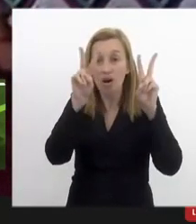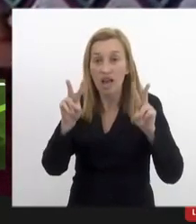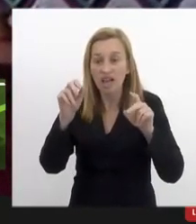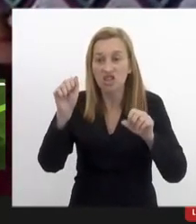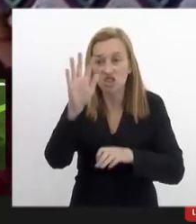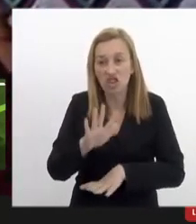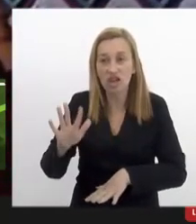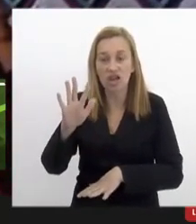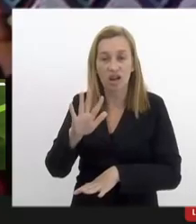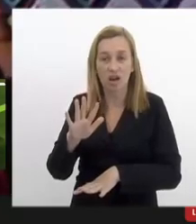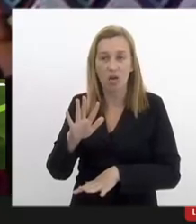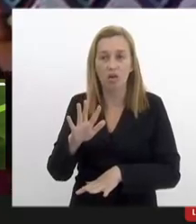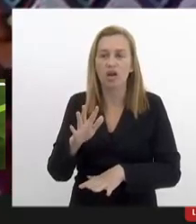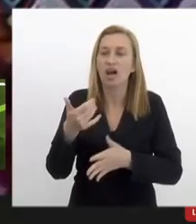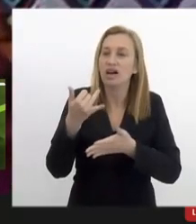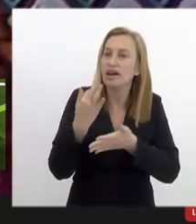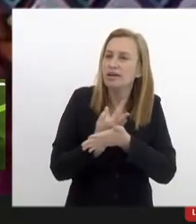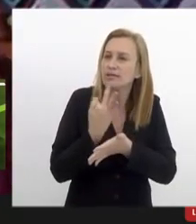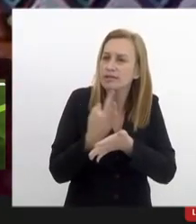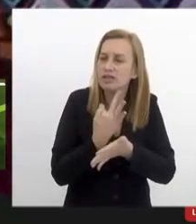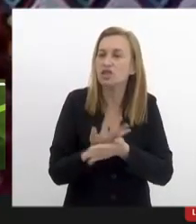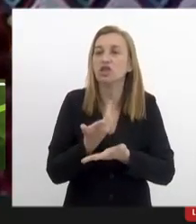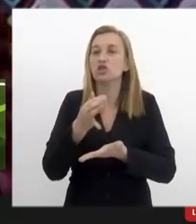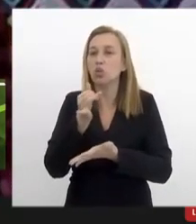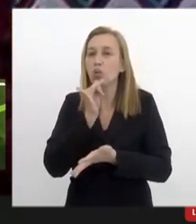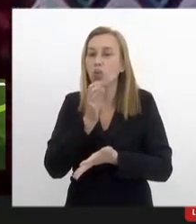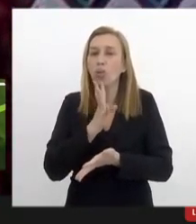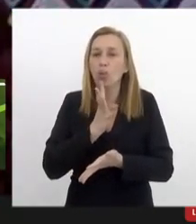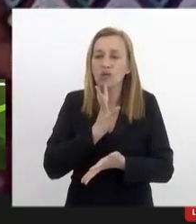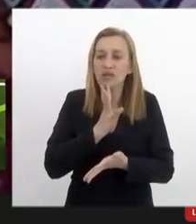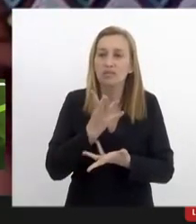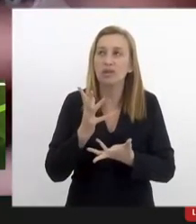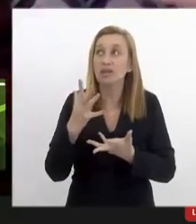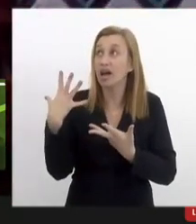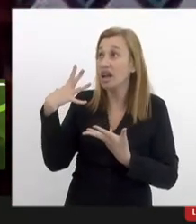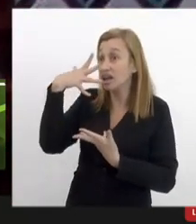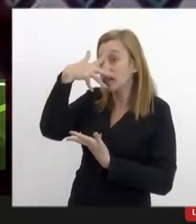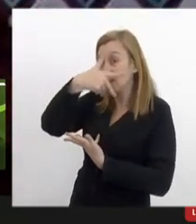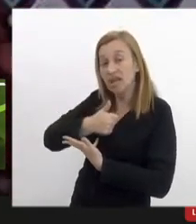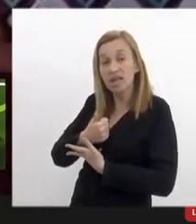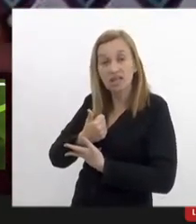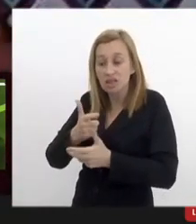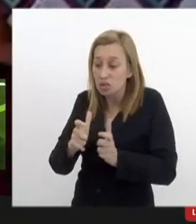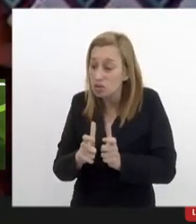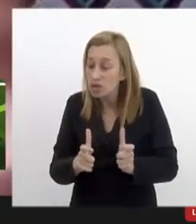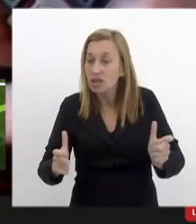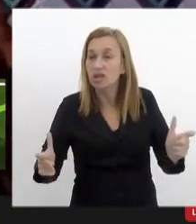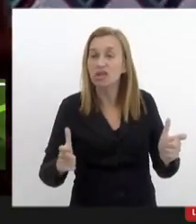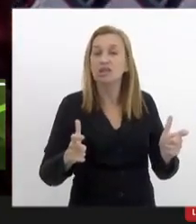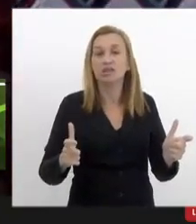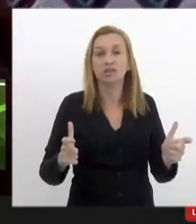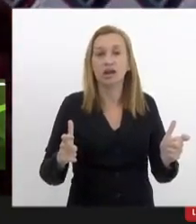relação à resistência, né, de reconhecer a beleza, a grandiosidade, né, a relevância